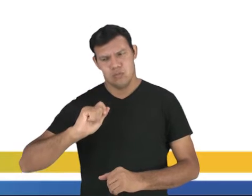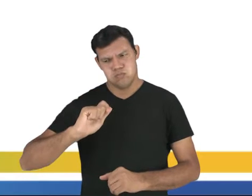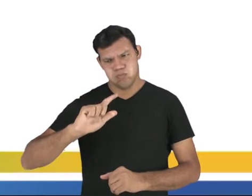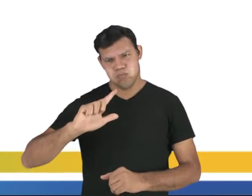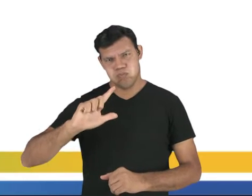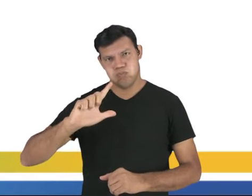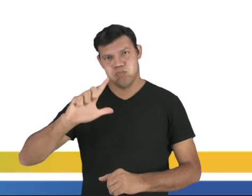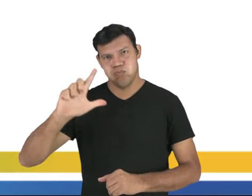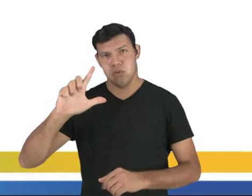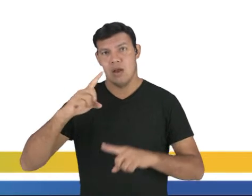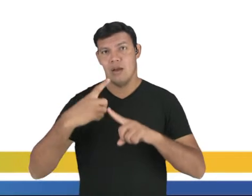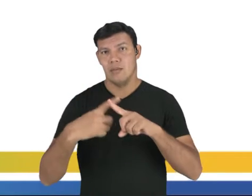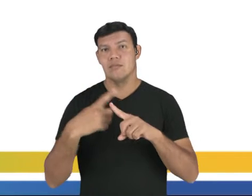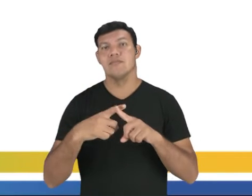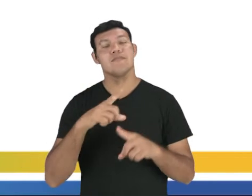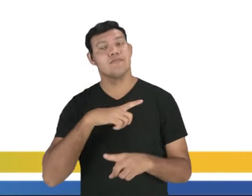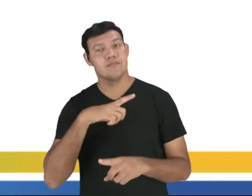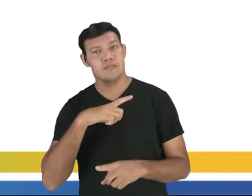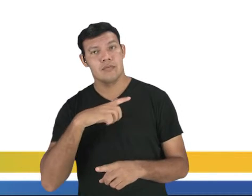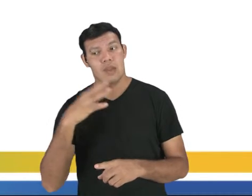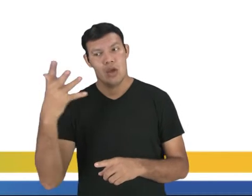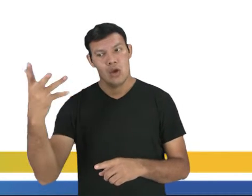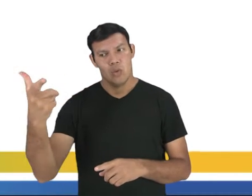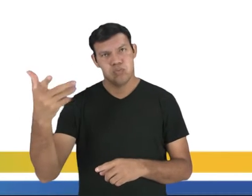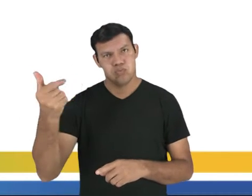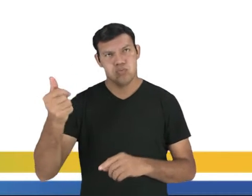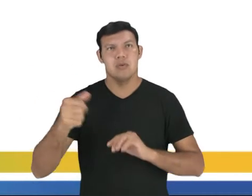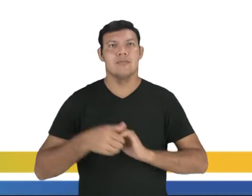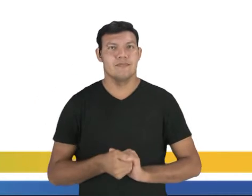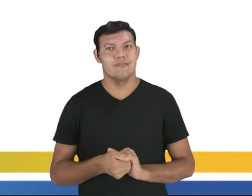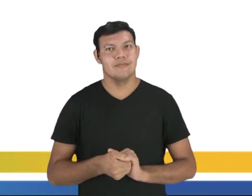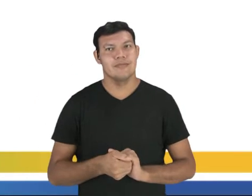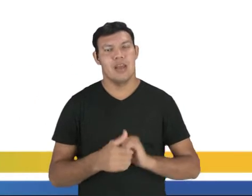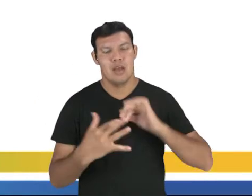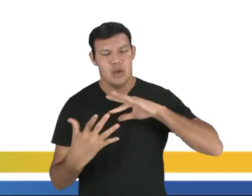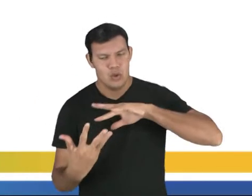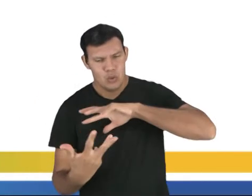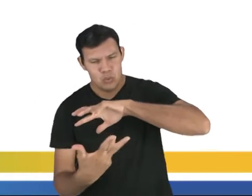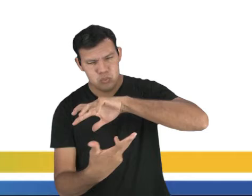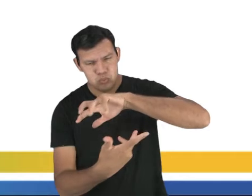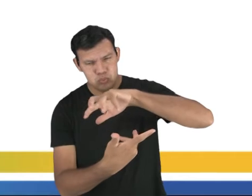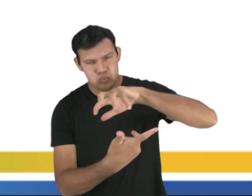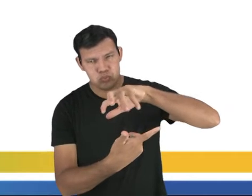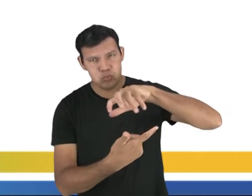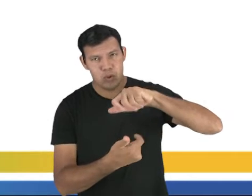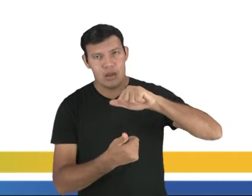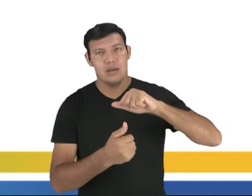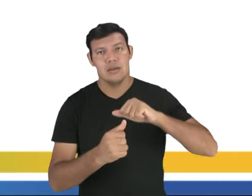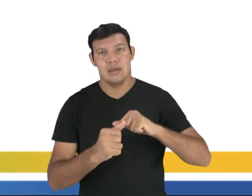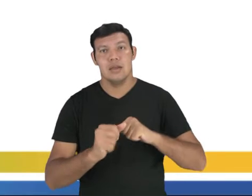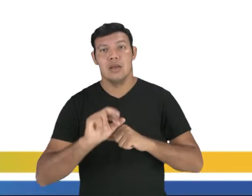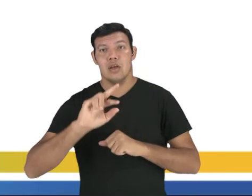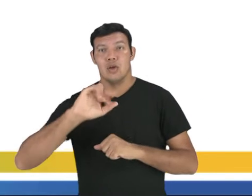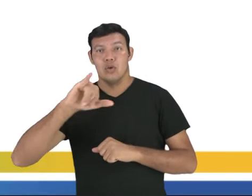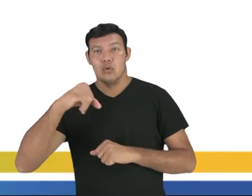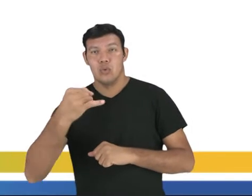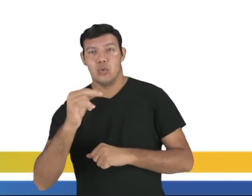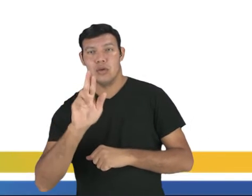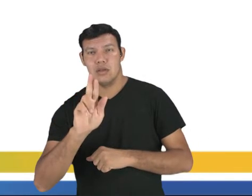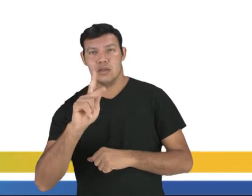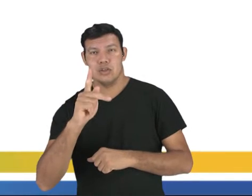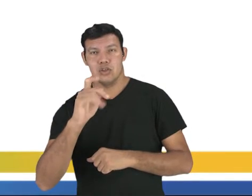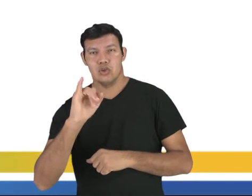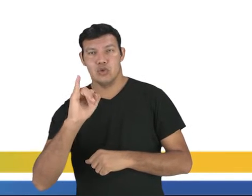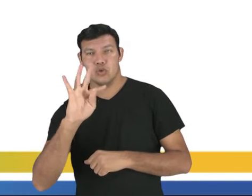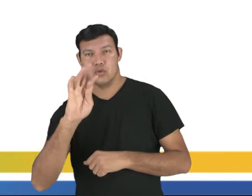está sendo acelerado. Já em Júpiter, como a gravidade é 25, né? Ou seja, é mais